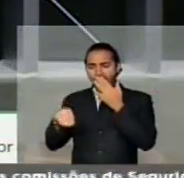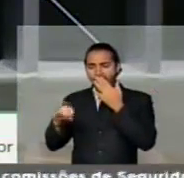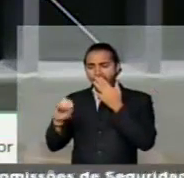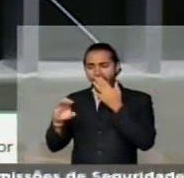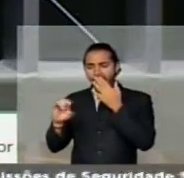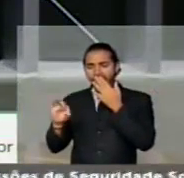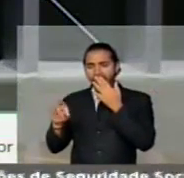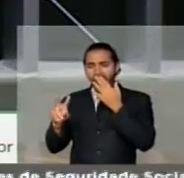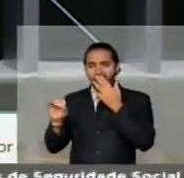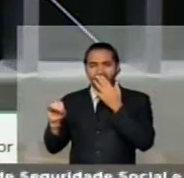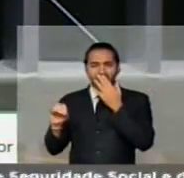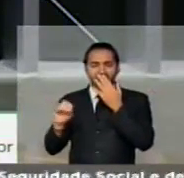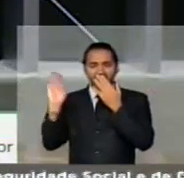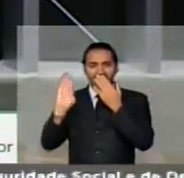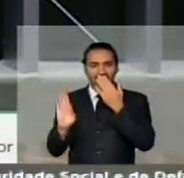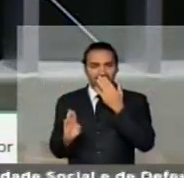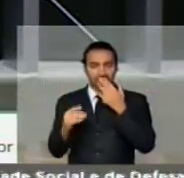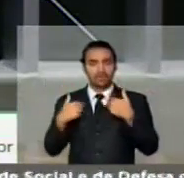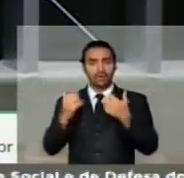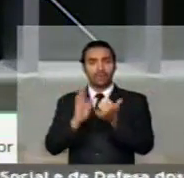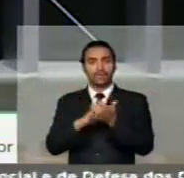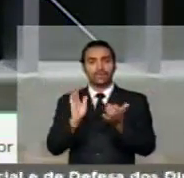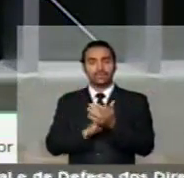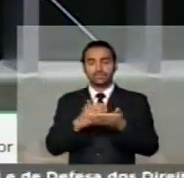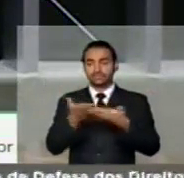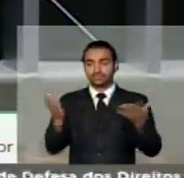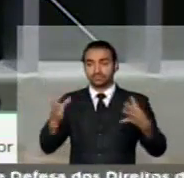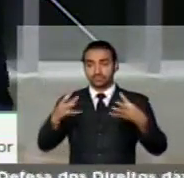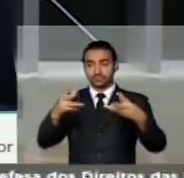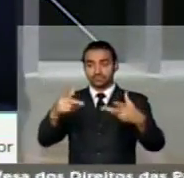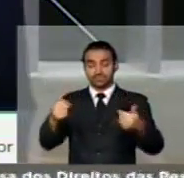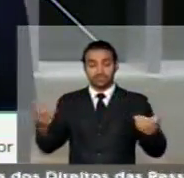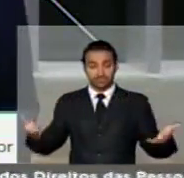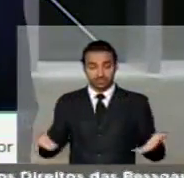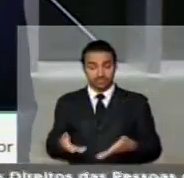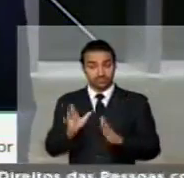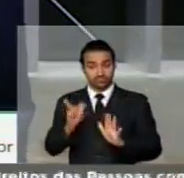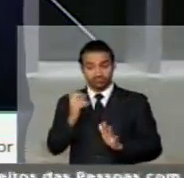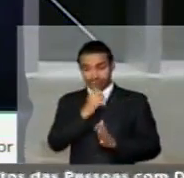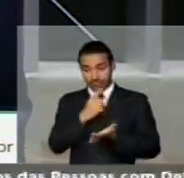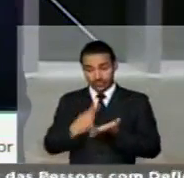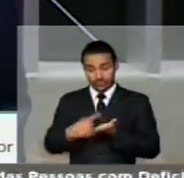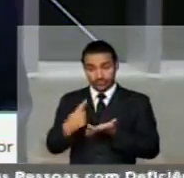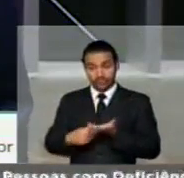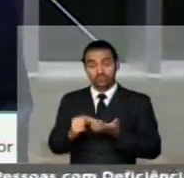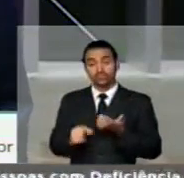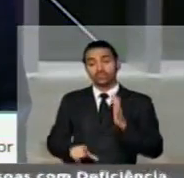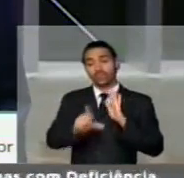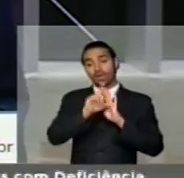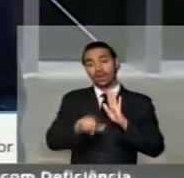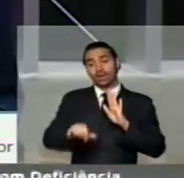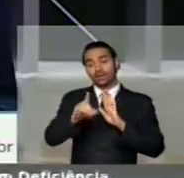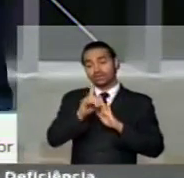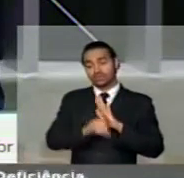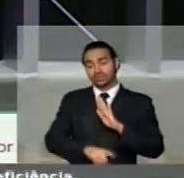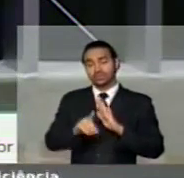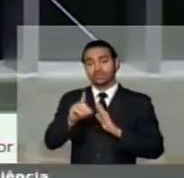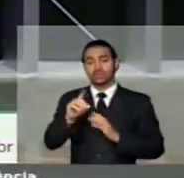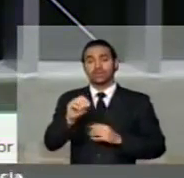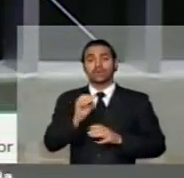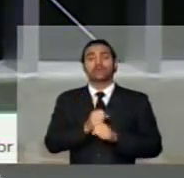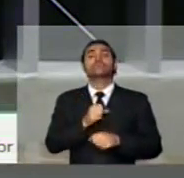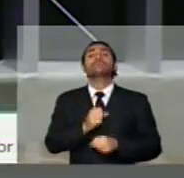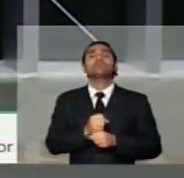quero parabenizar a todos que nesse momento fizeram um consenso em relação às leis diretrizes orçamentárias do Brasil,